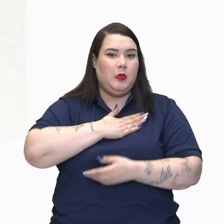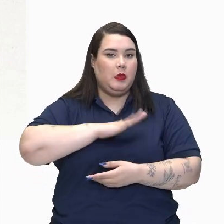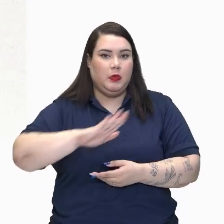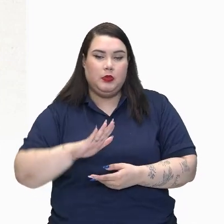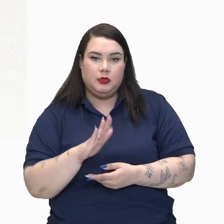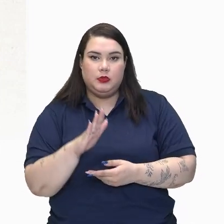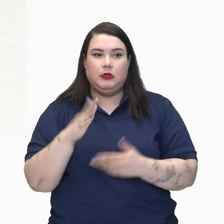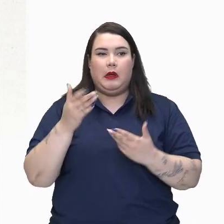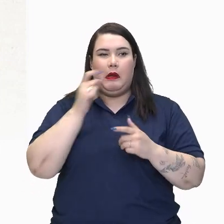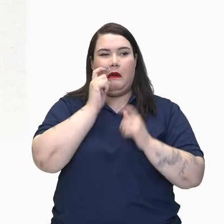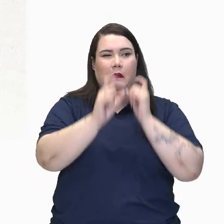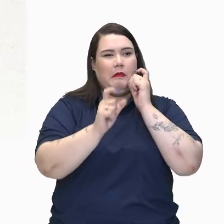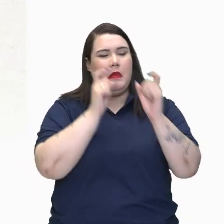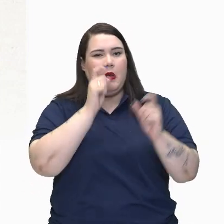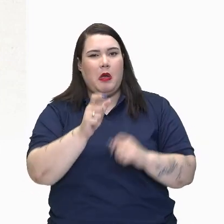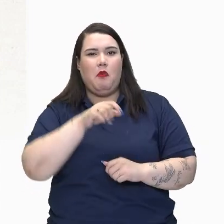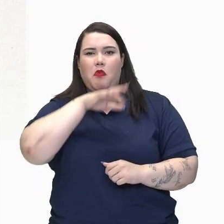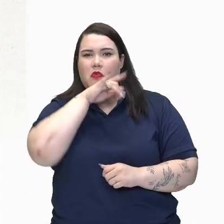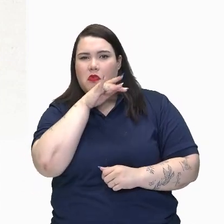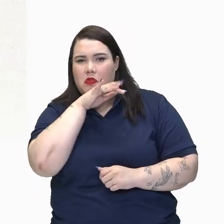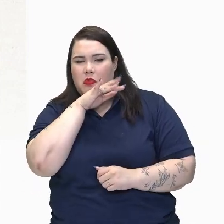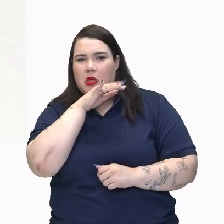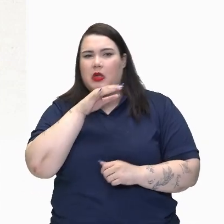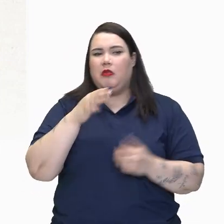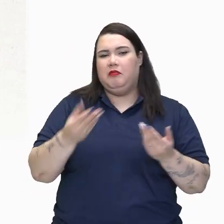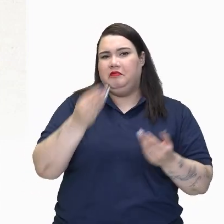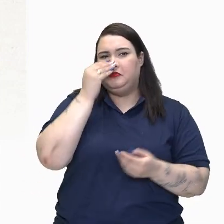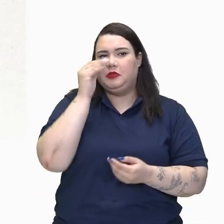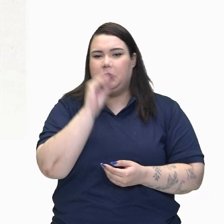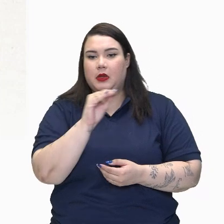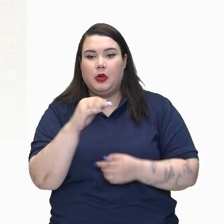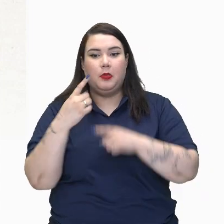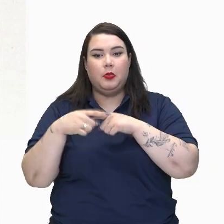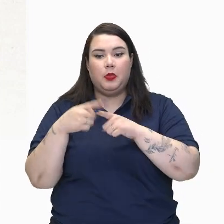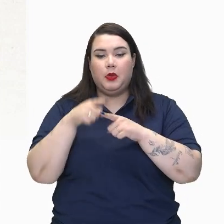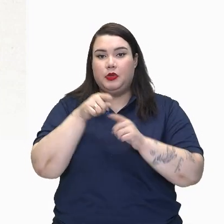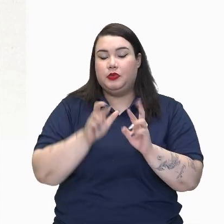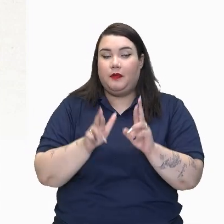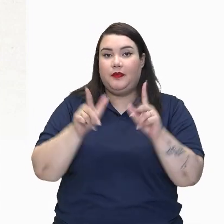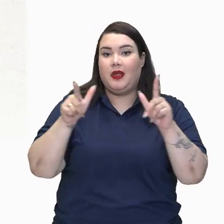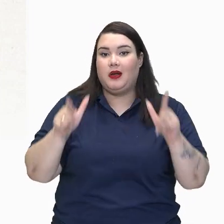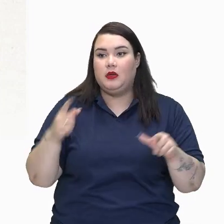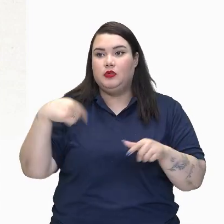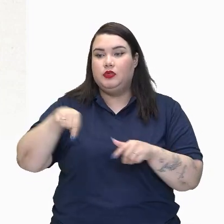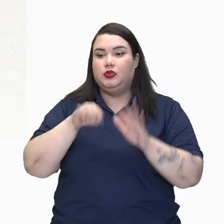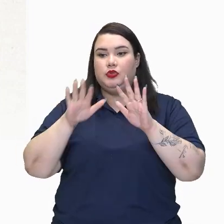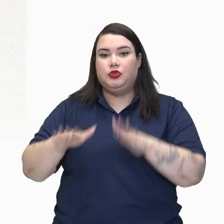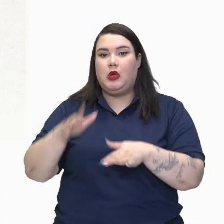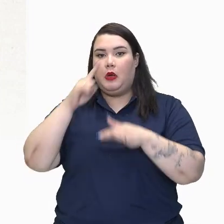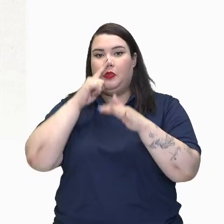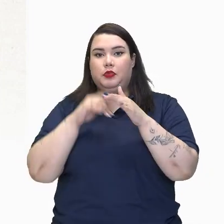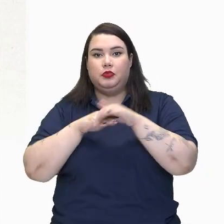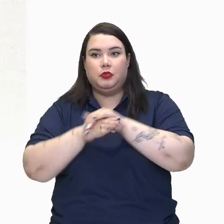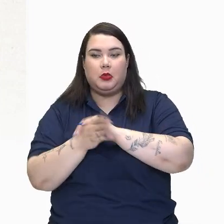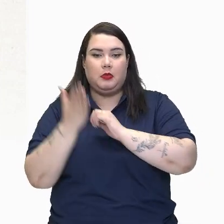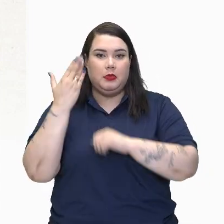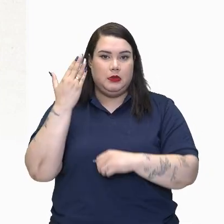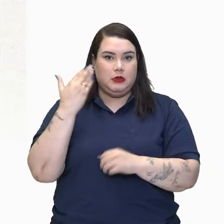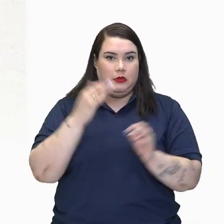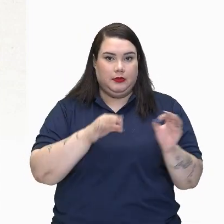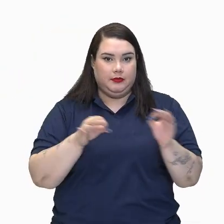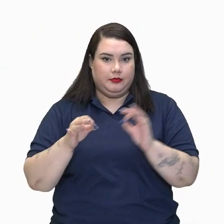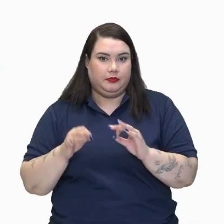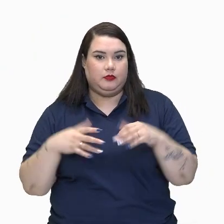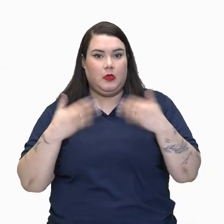vezes vaiados, esnobados, porque era algo muito diferente do que se compreendia por arte. E entre os